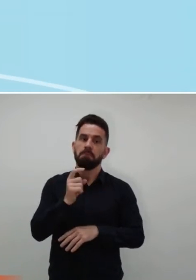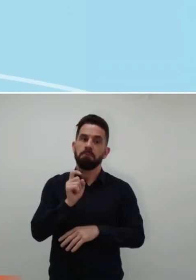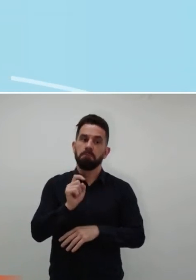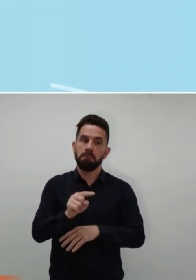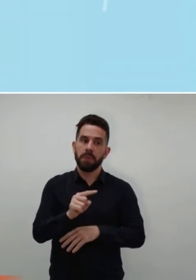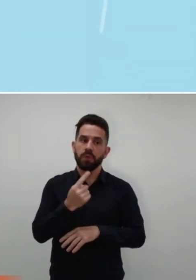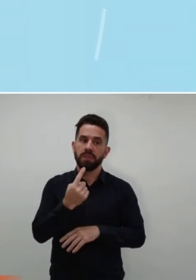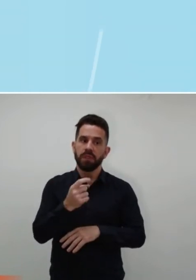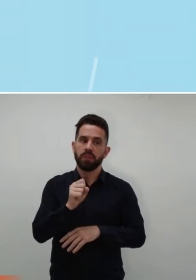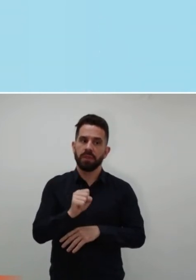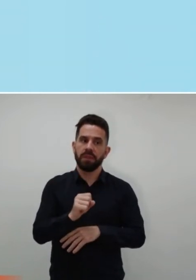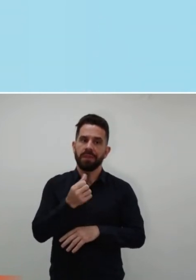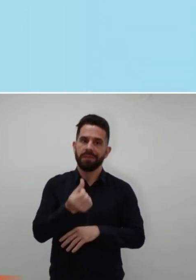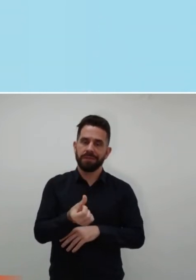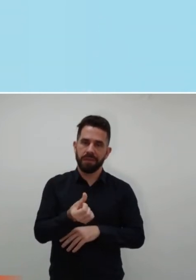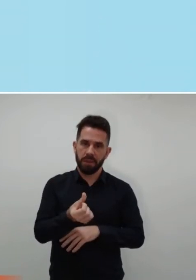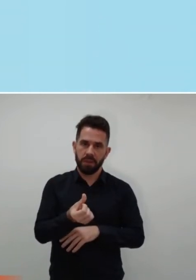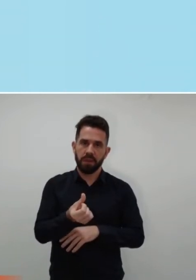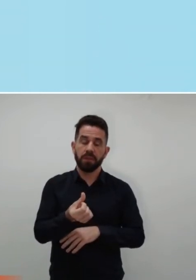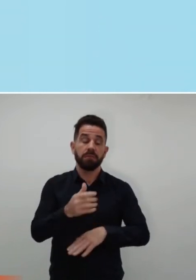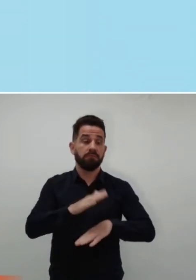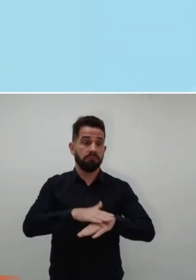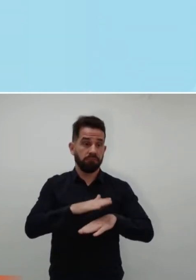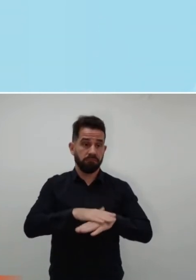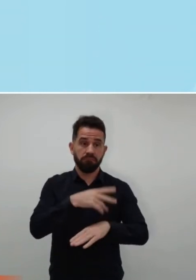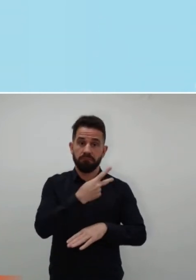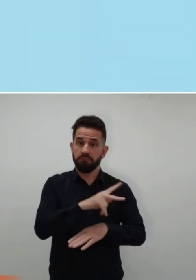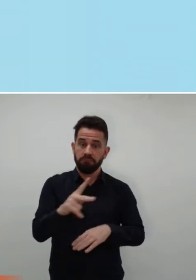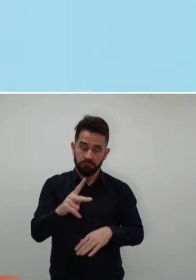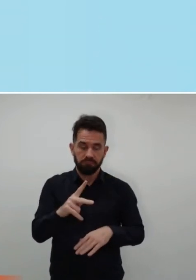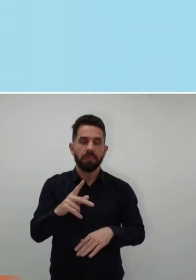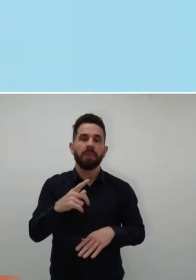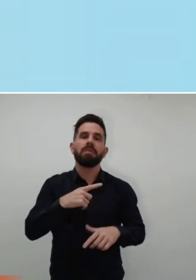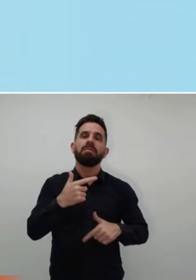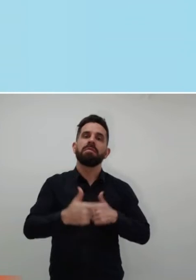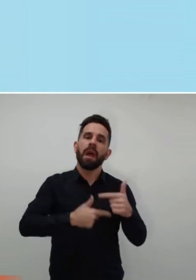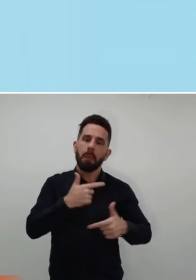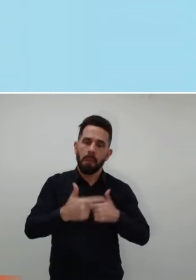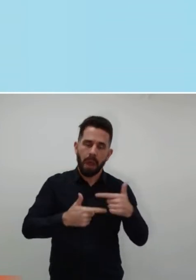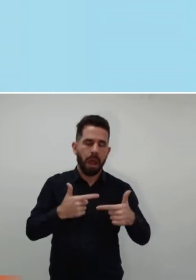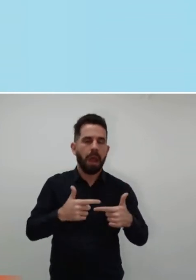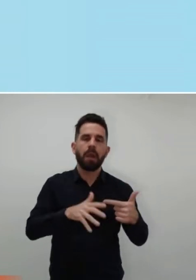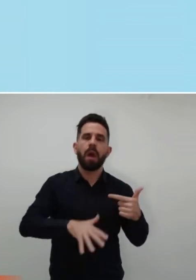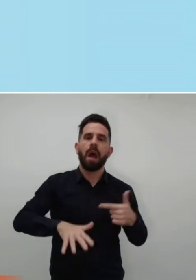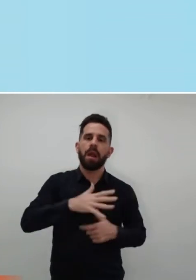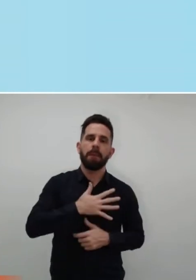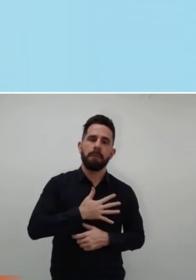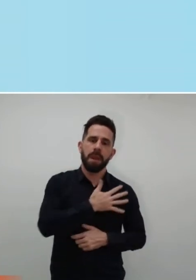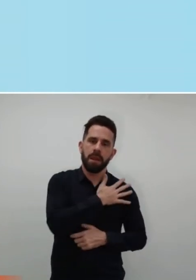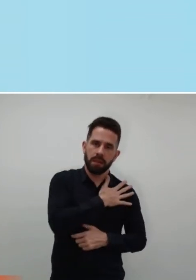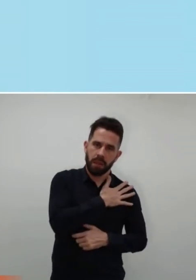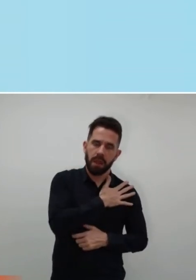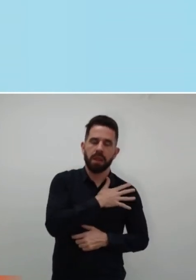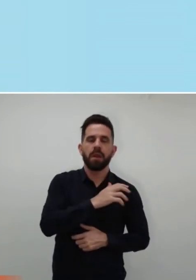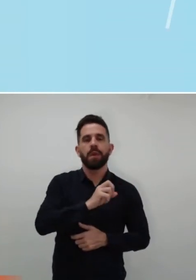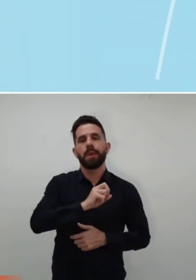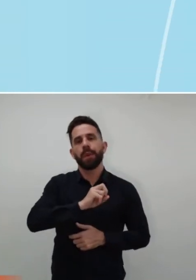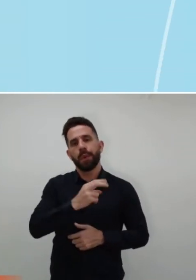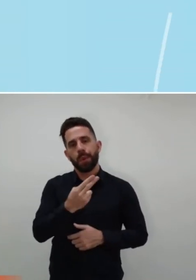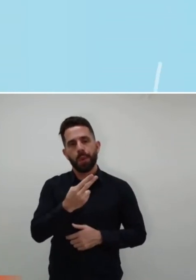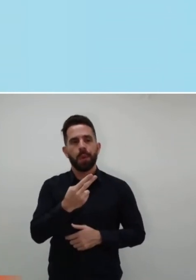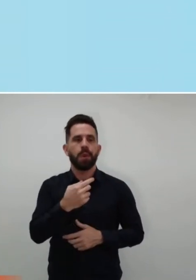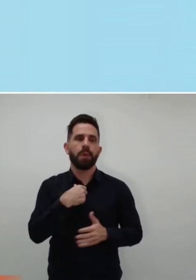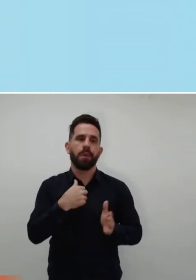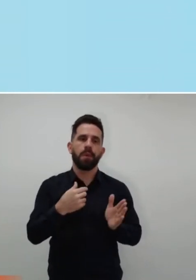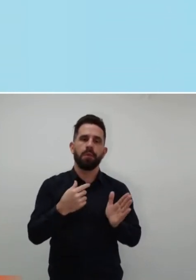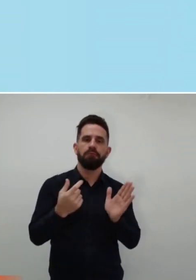1.186 candidatos que declaravam como ocupação, né, serem militares ou usavam patentes no nome da urna. Então, só